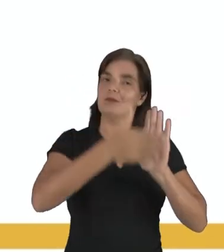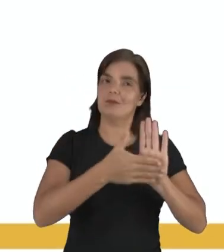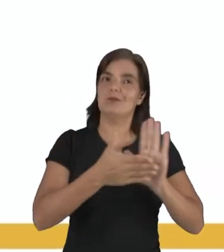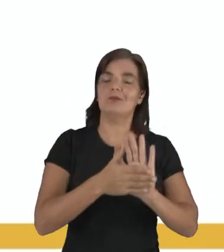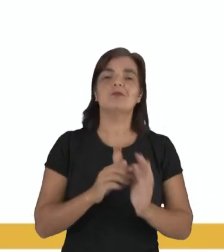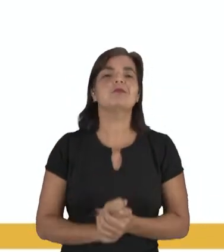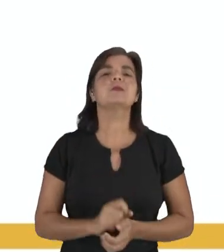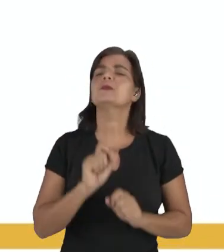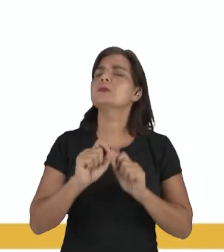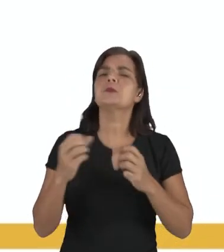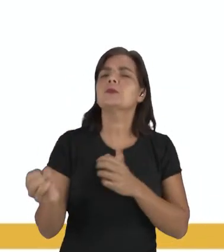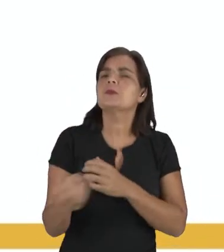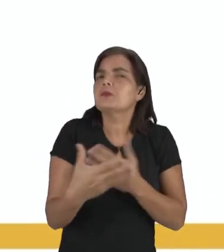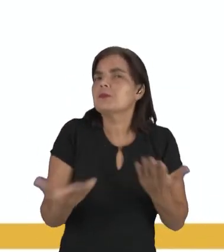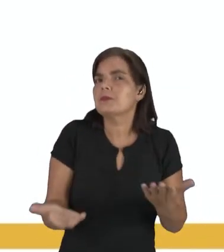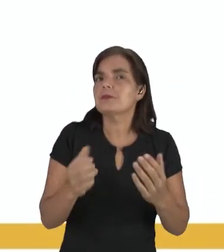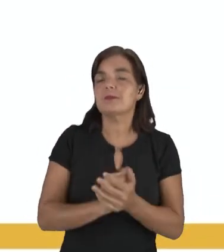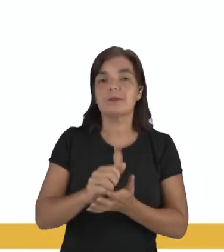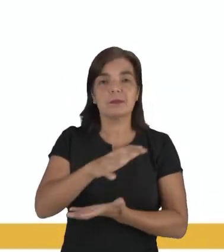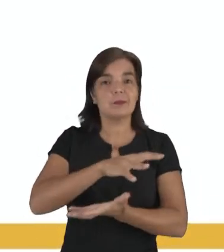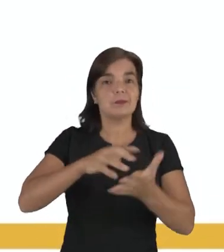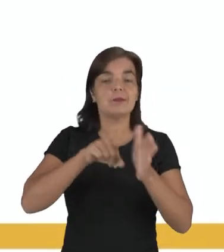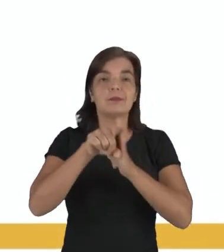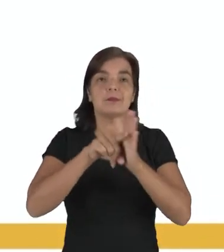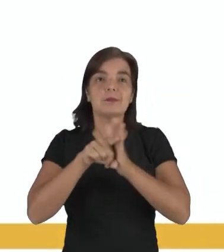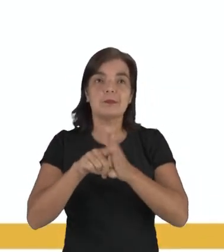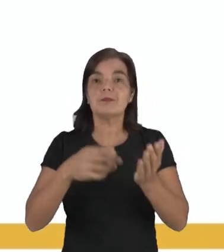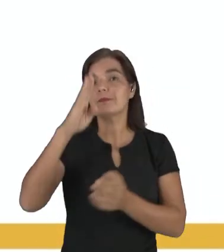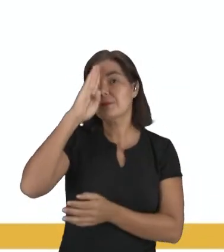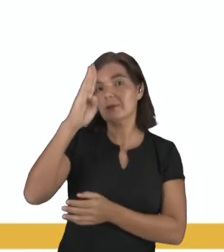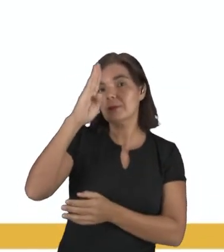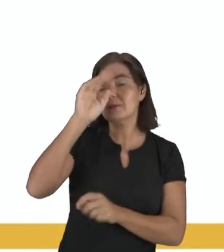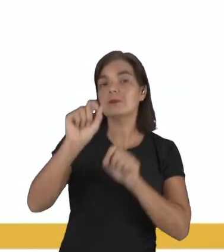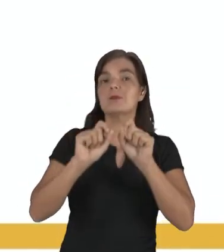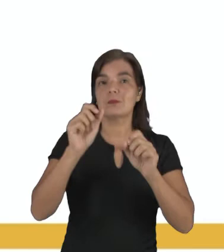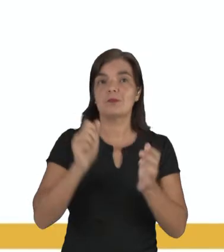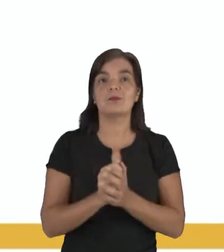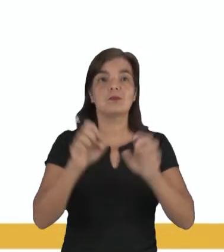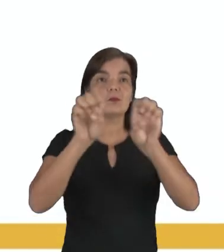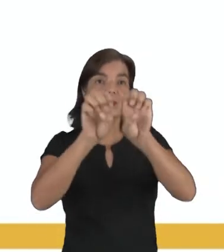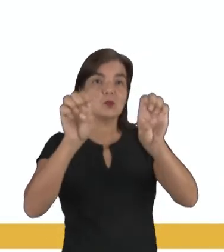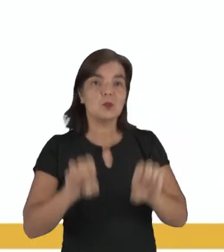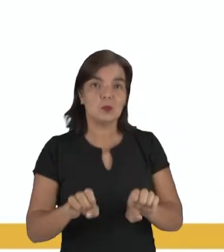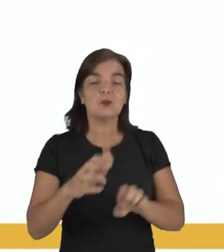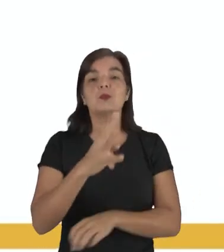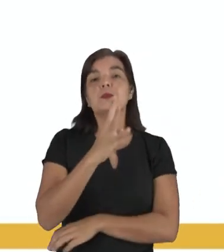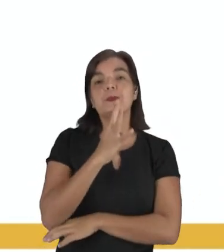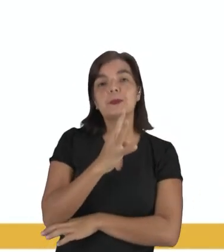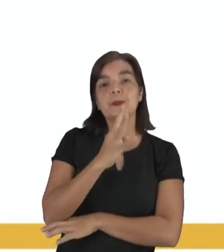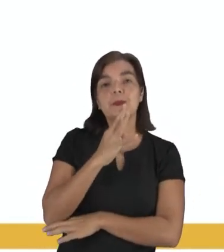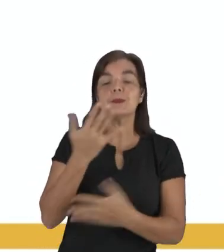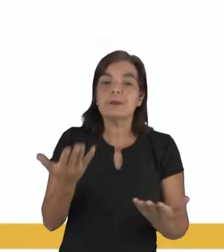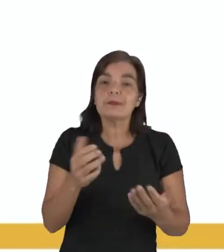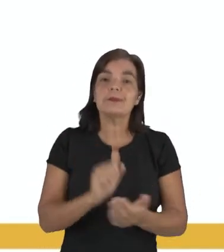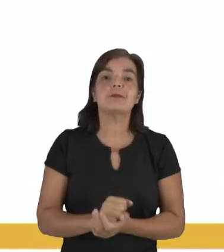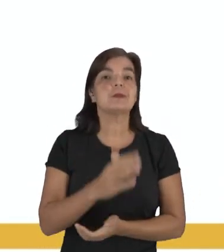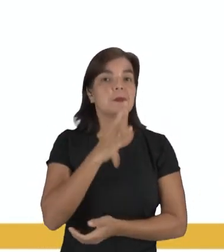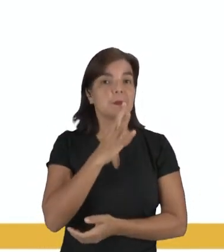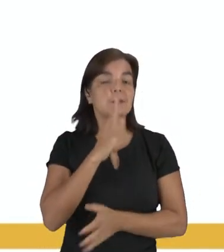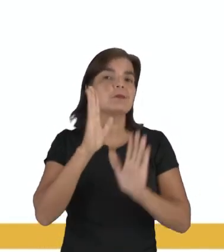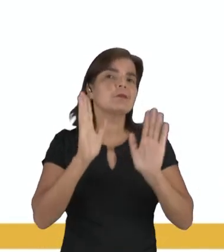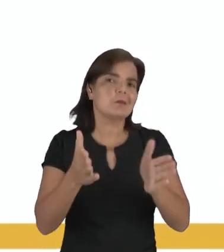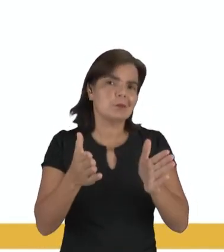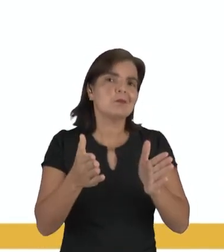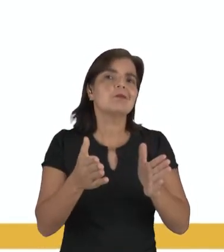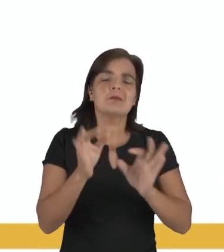O que traz de novo, então, nessa revolução científica? Principalmente a estruturação do conhecimento. Então, o conhecimento ele